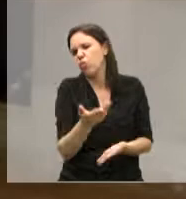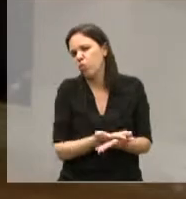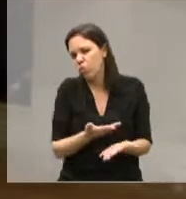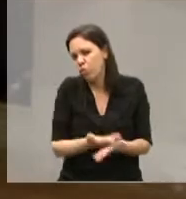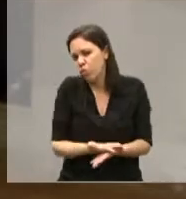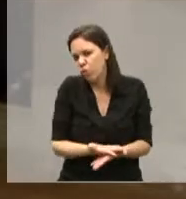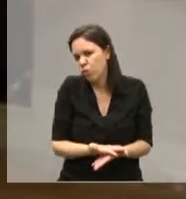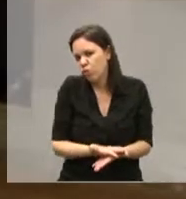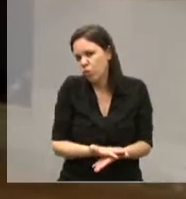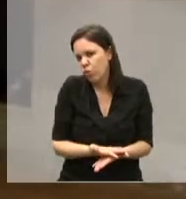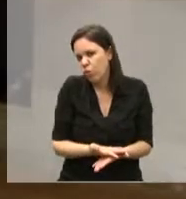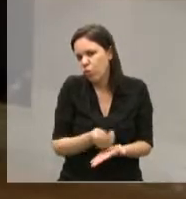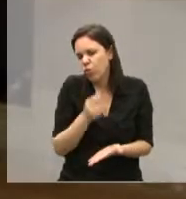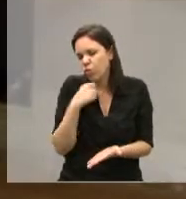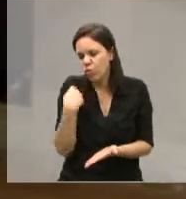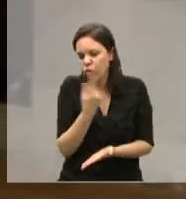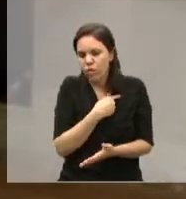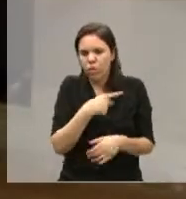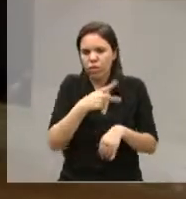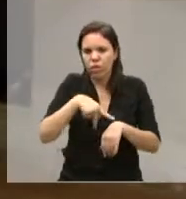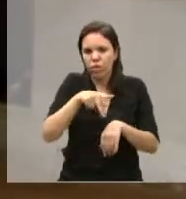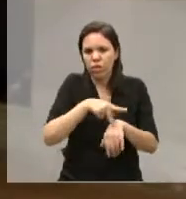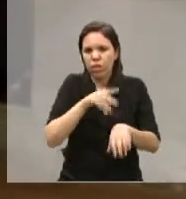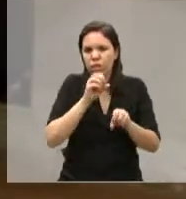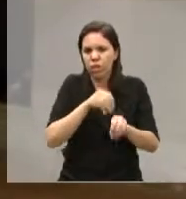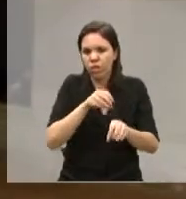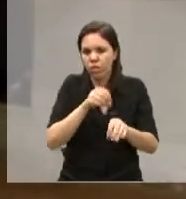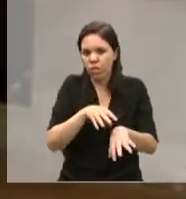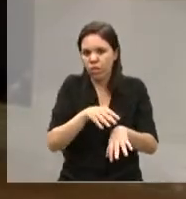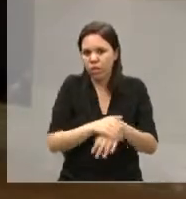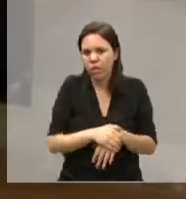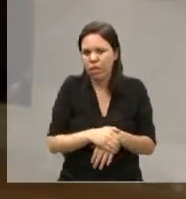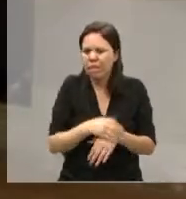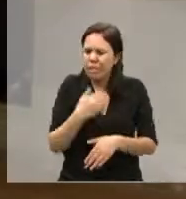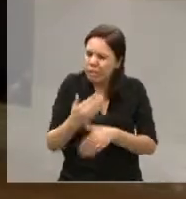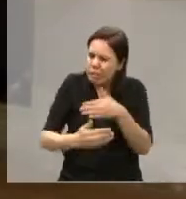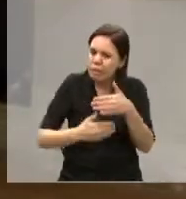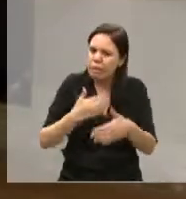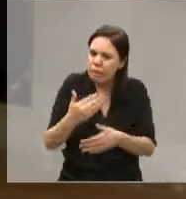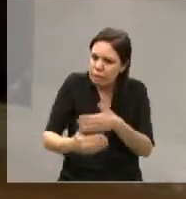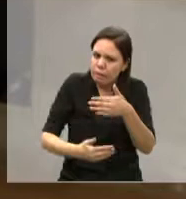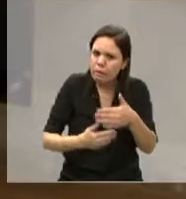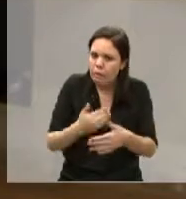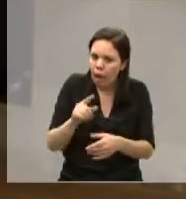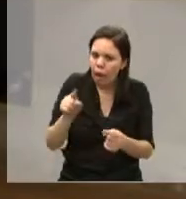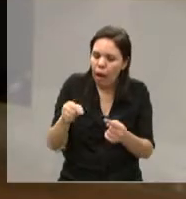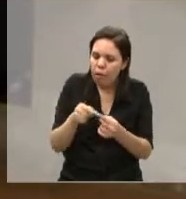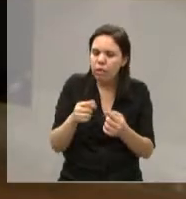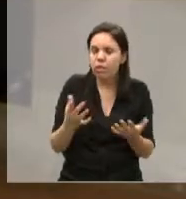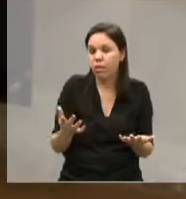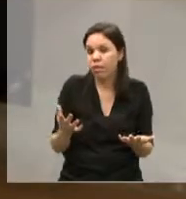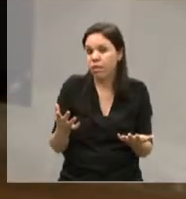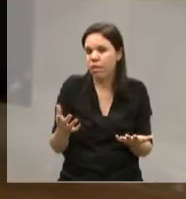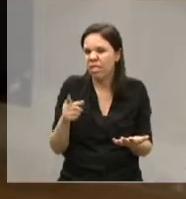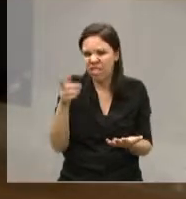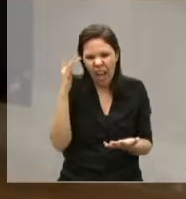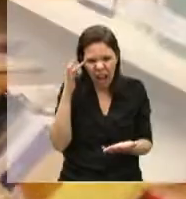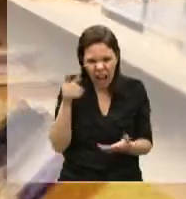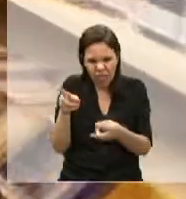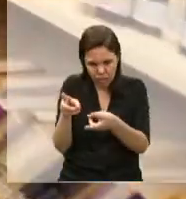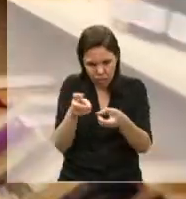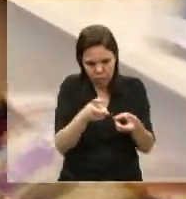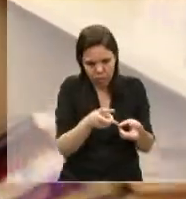estudar. A gente ainda está no país em que a educação ainda está caminhando, né, para o ideal. Mas vocês percebem que isso está